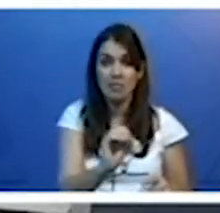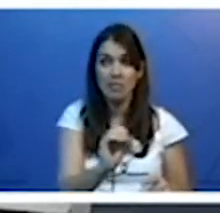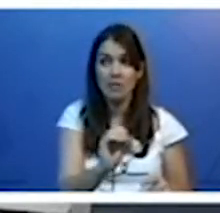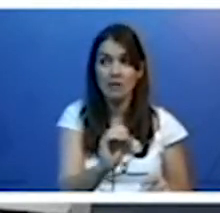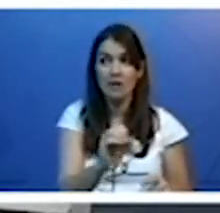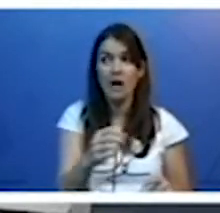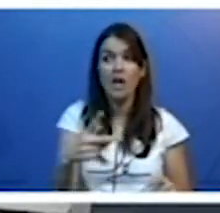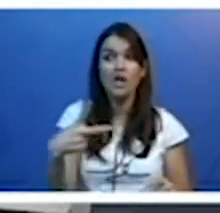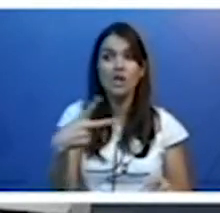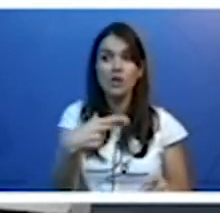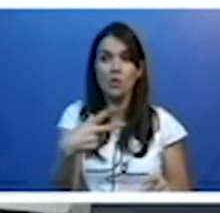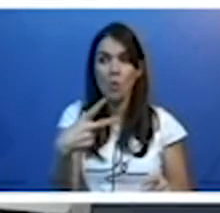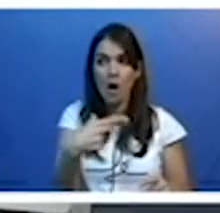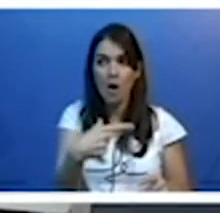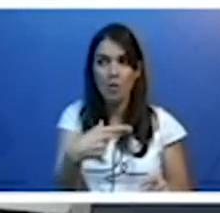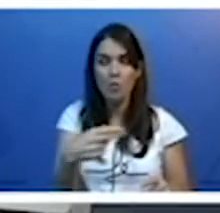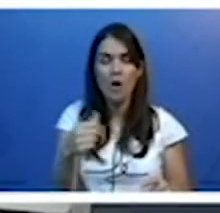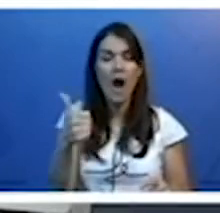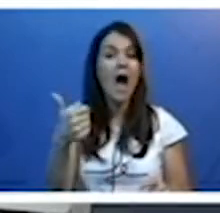Igual a